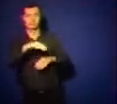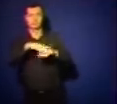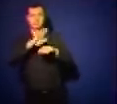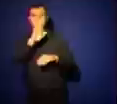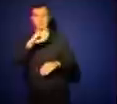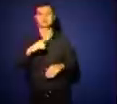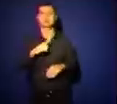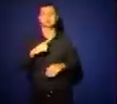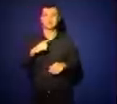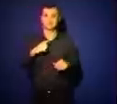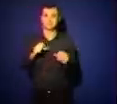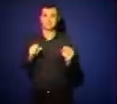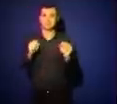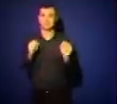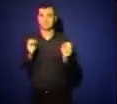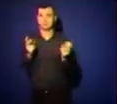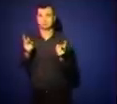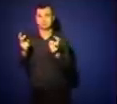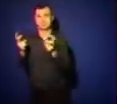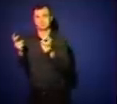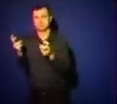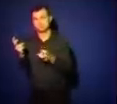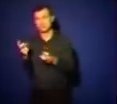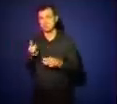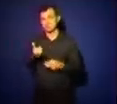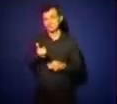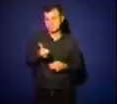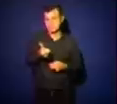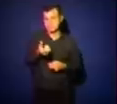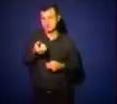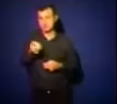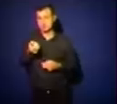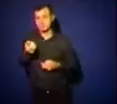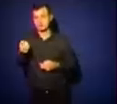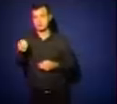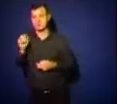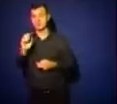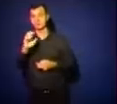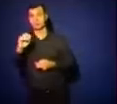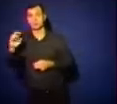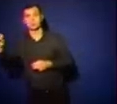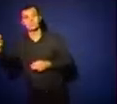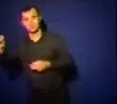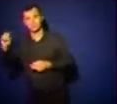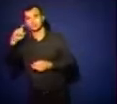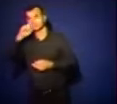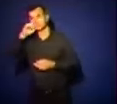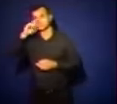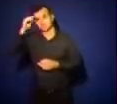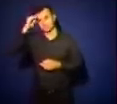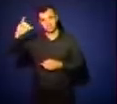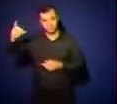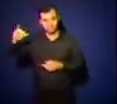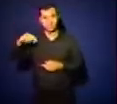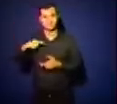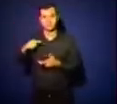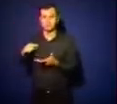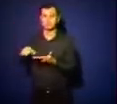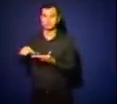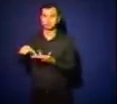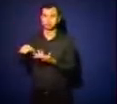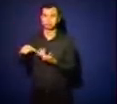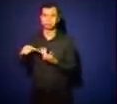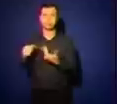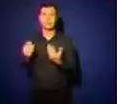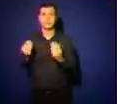consegue ver risco à tua amizade de até 600 mil transações por segundo então assim a gente tá vendo várias várias experimentos onde